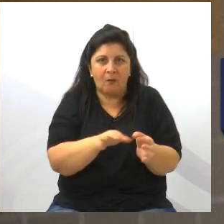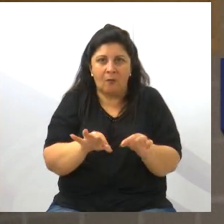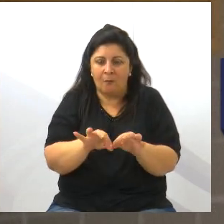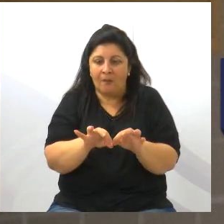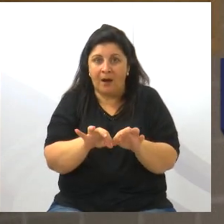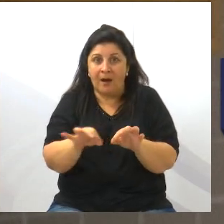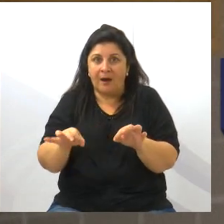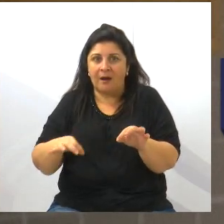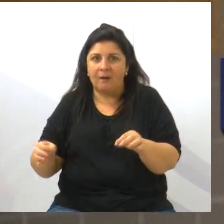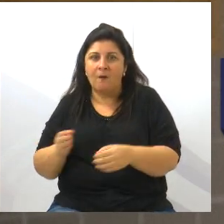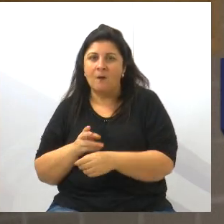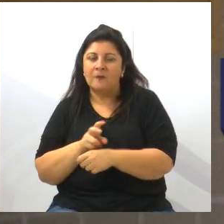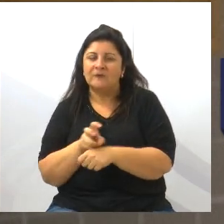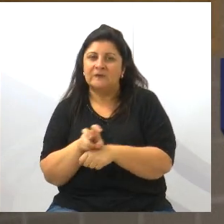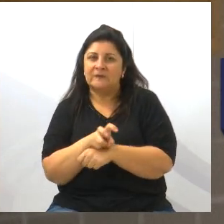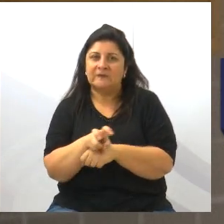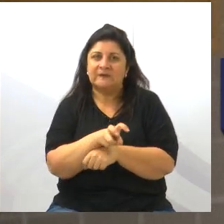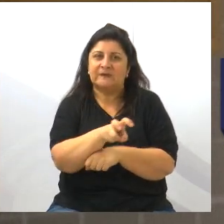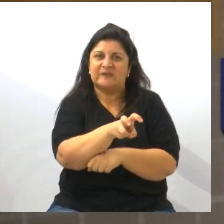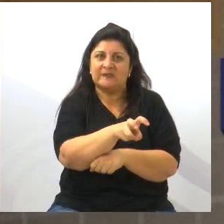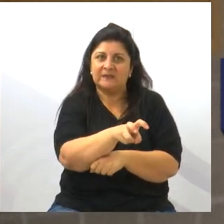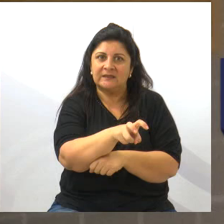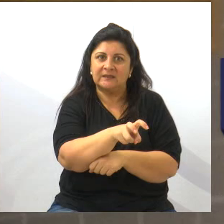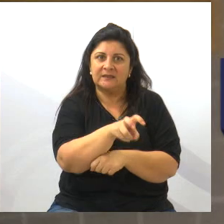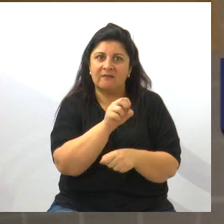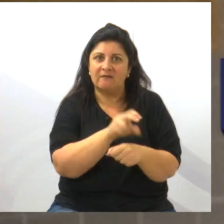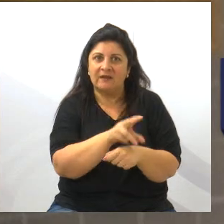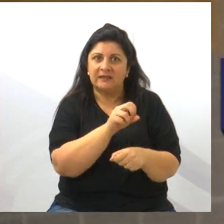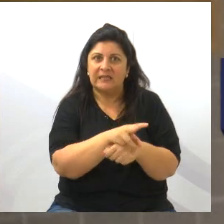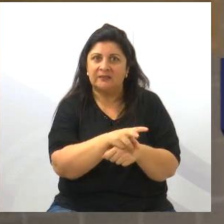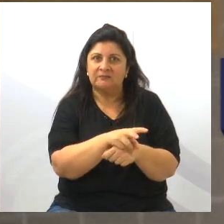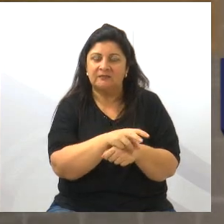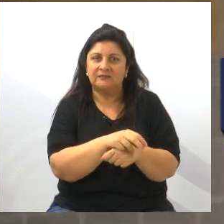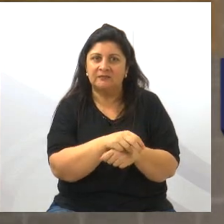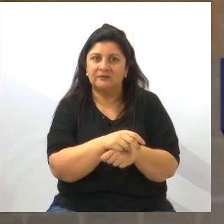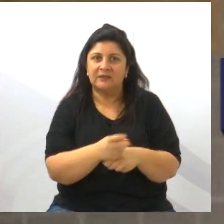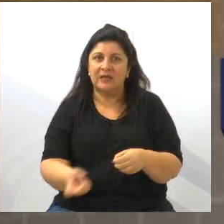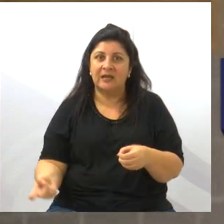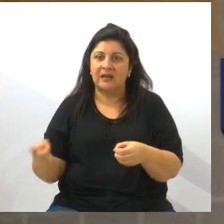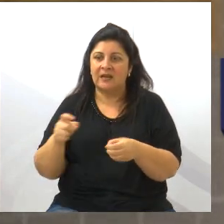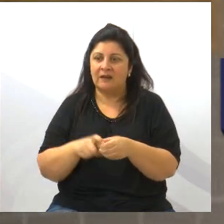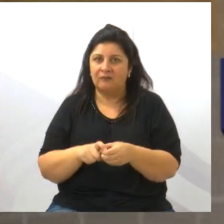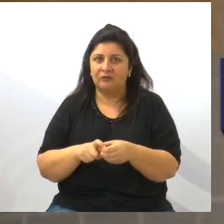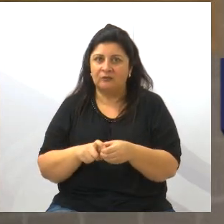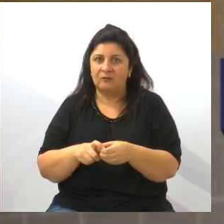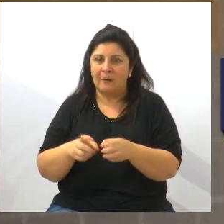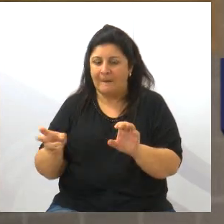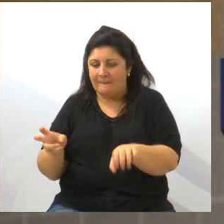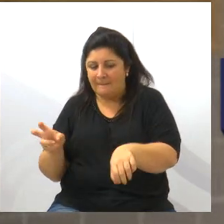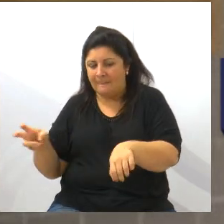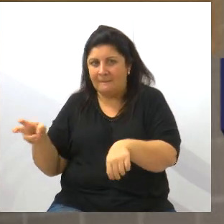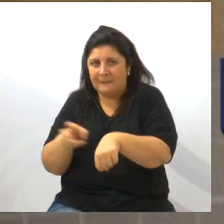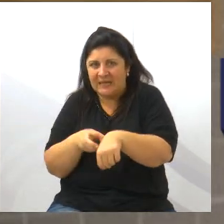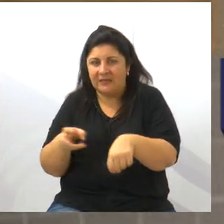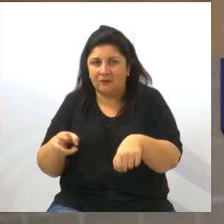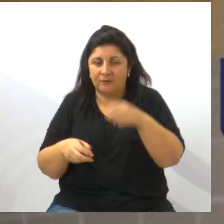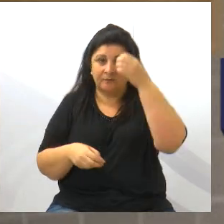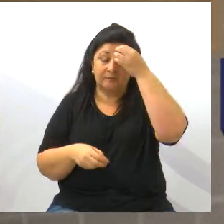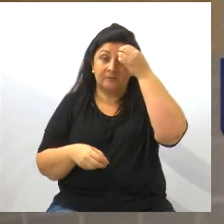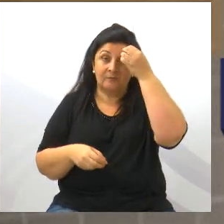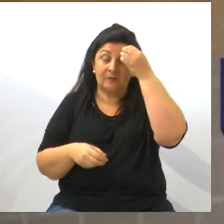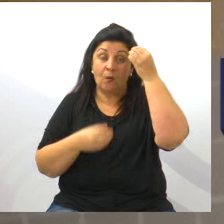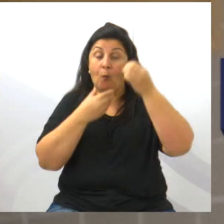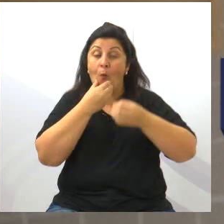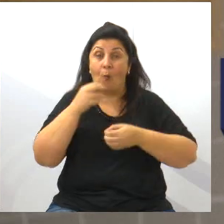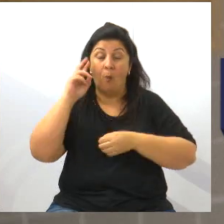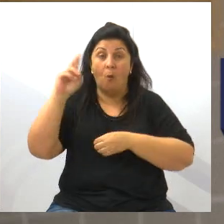cobra venenosa. Ela voltou, ela foi picada pela cobra. O fazendeiro a levou imediatamente